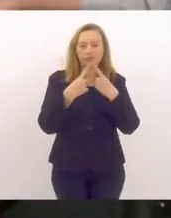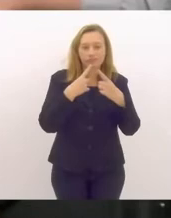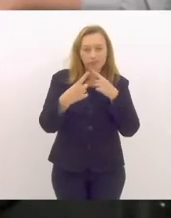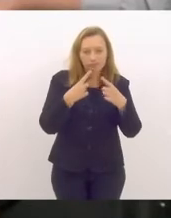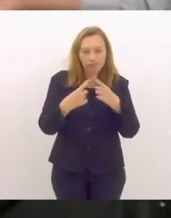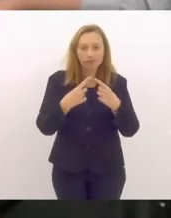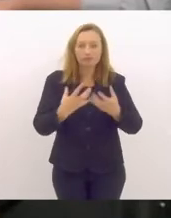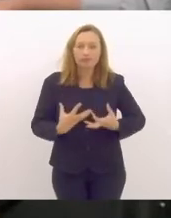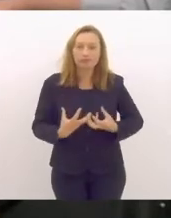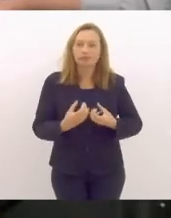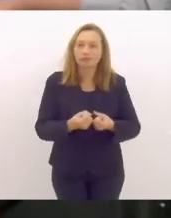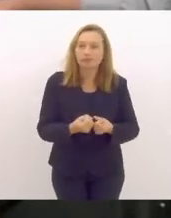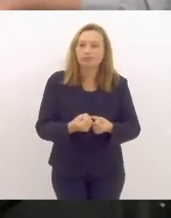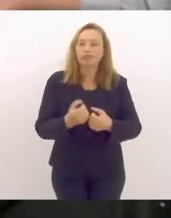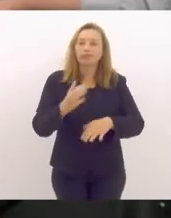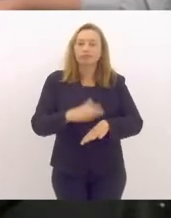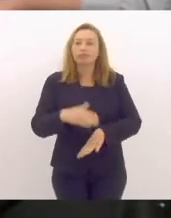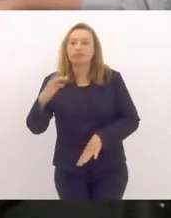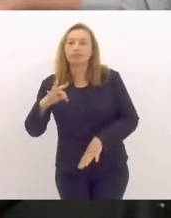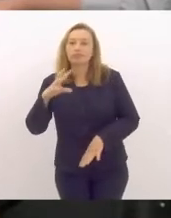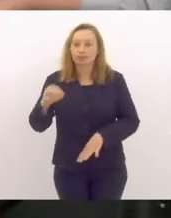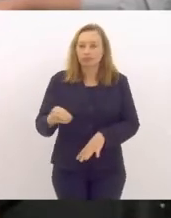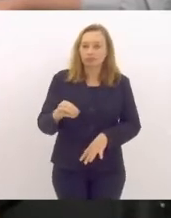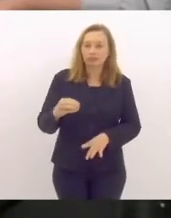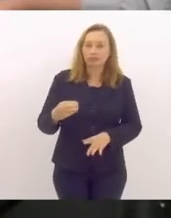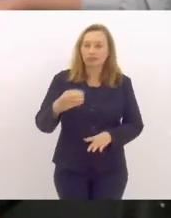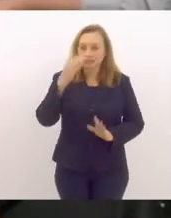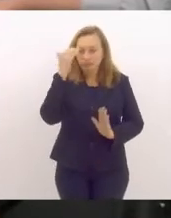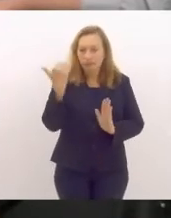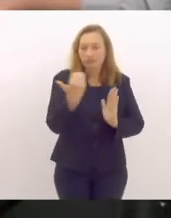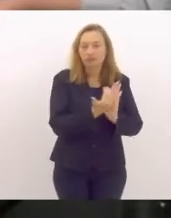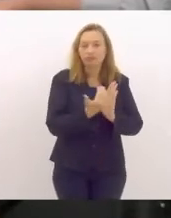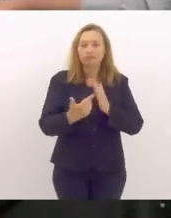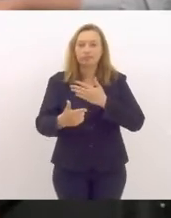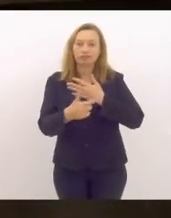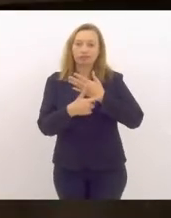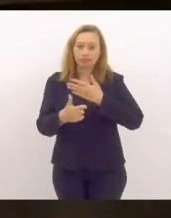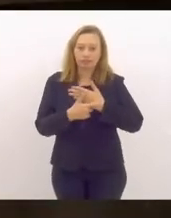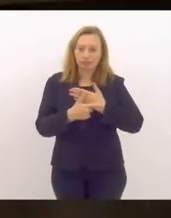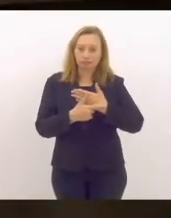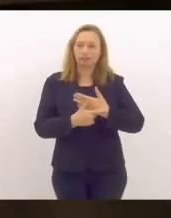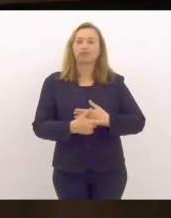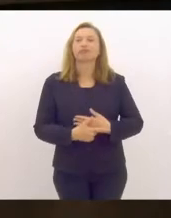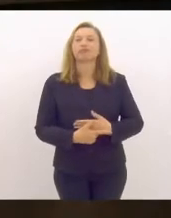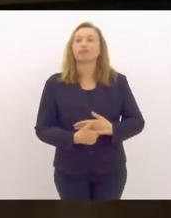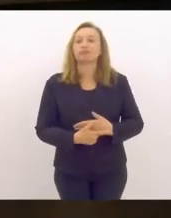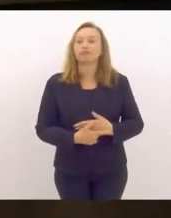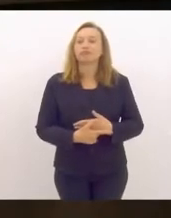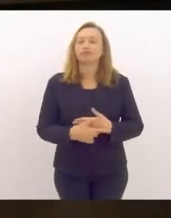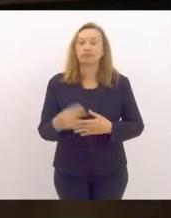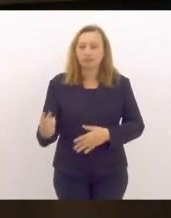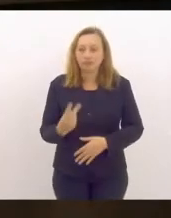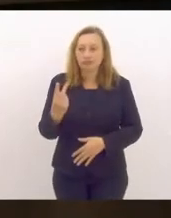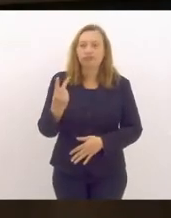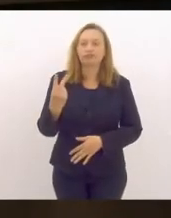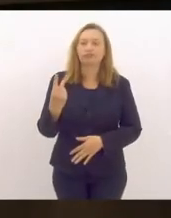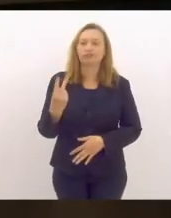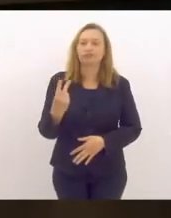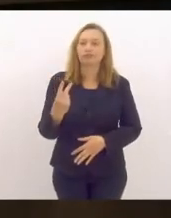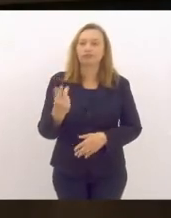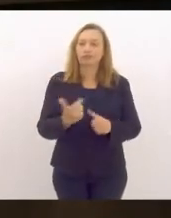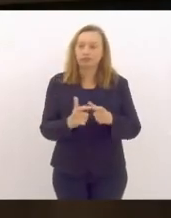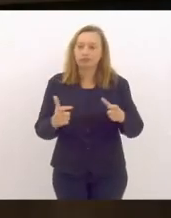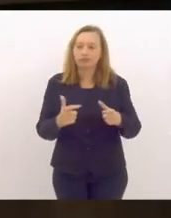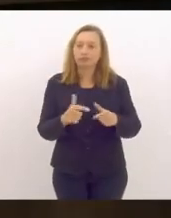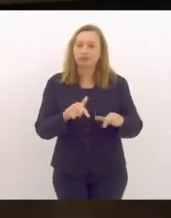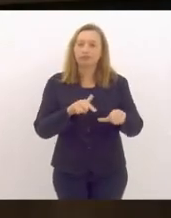muito acolhedor e, mais do que isso, cumprindo o seu papel e honrando as grandes